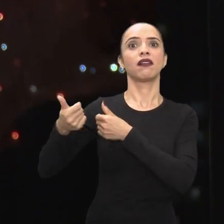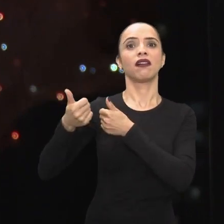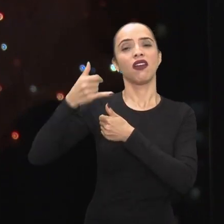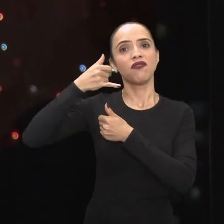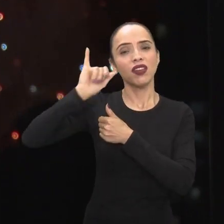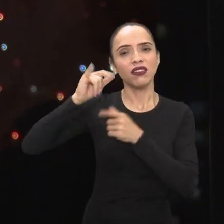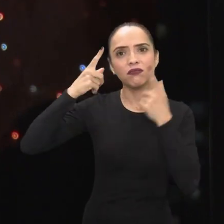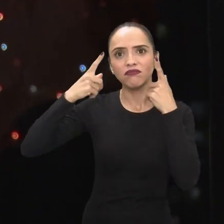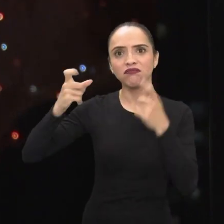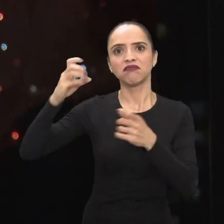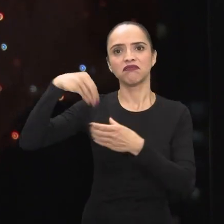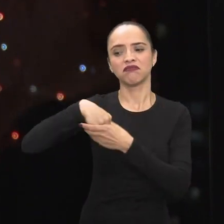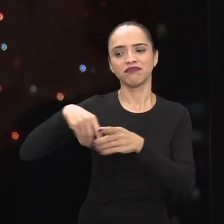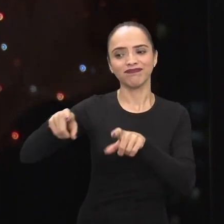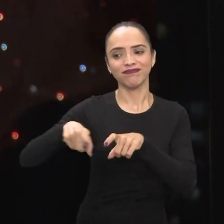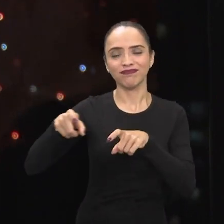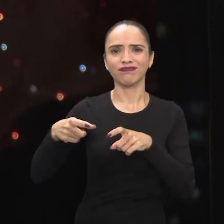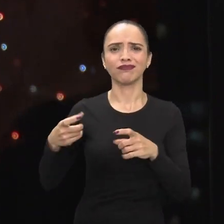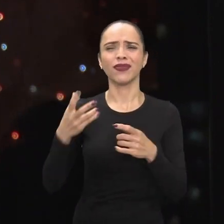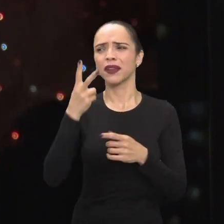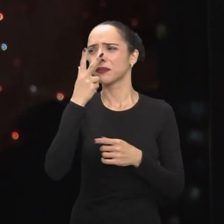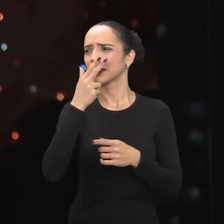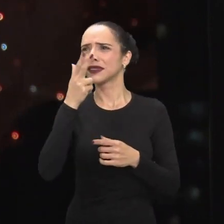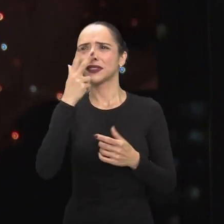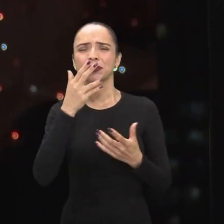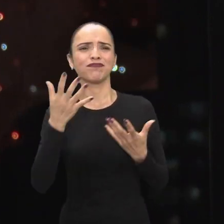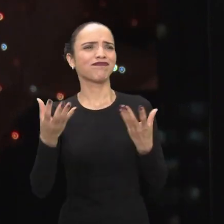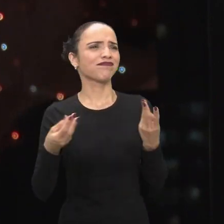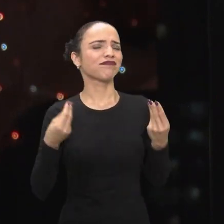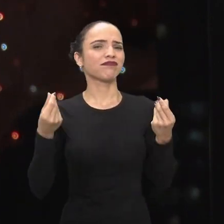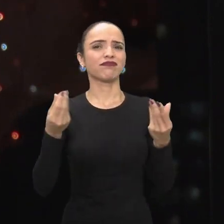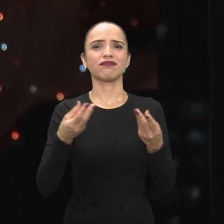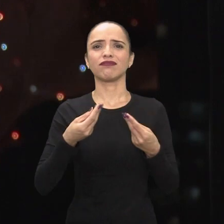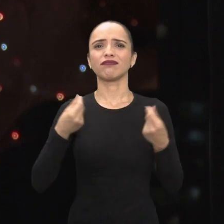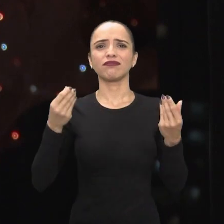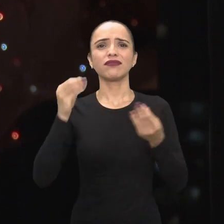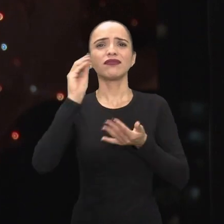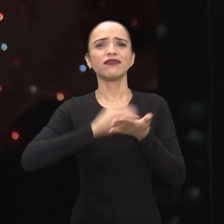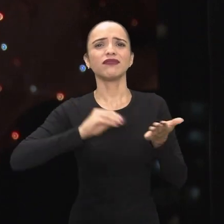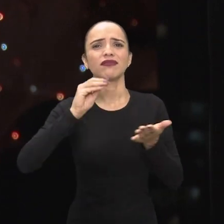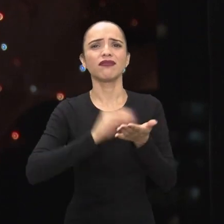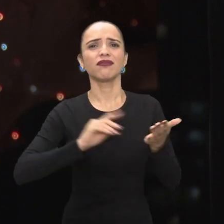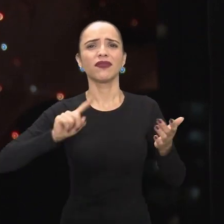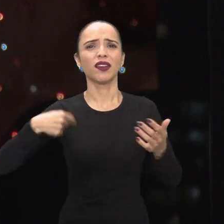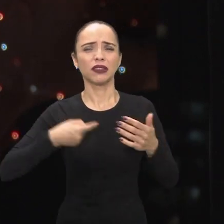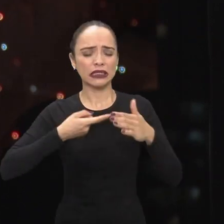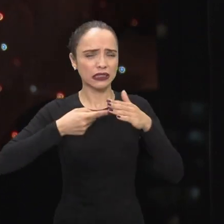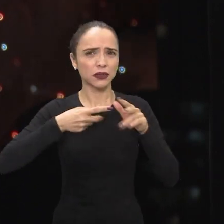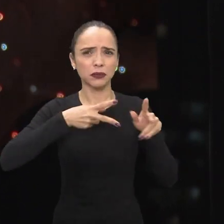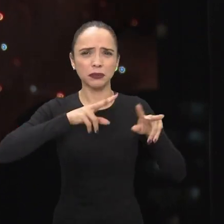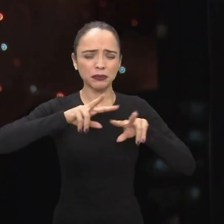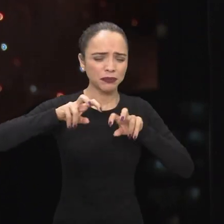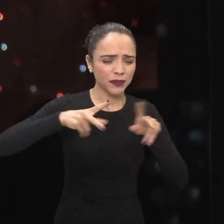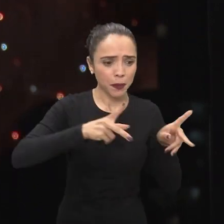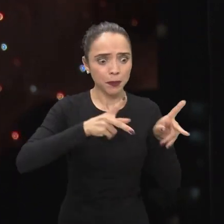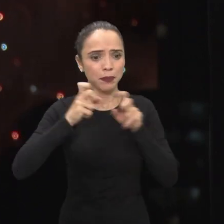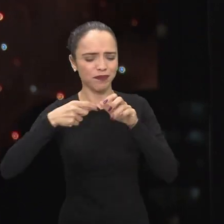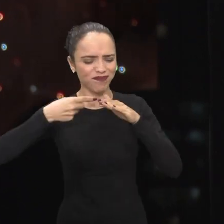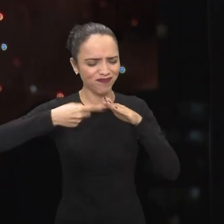etc então assim parece que a gente não tá analisando corretamente